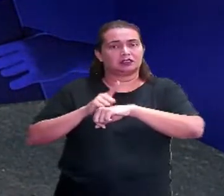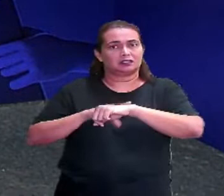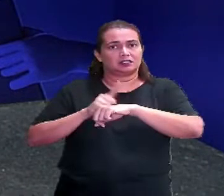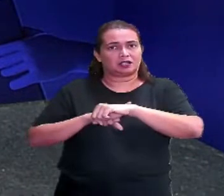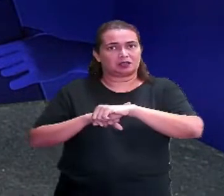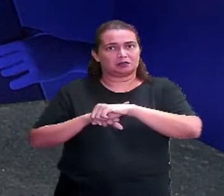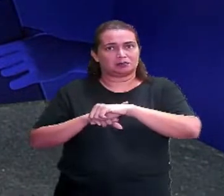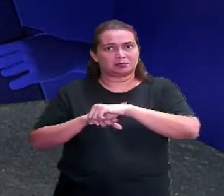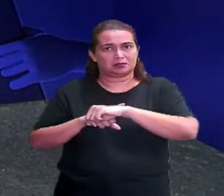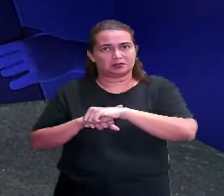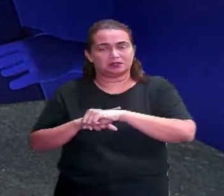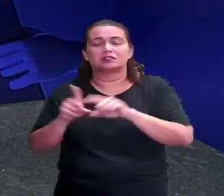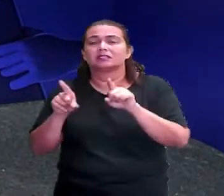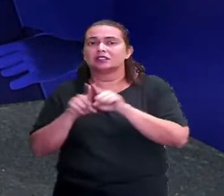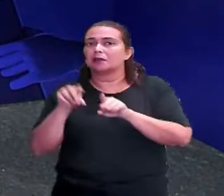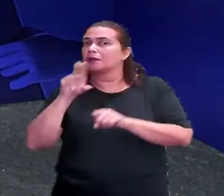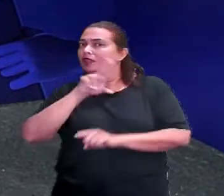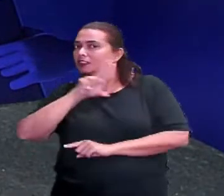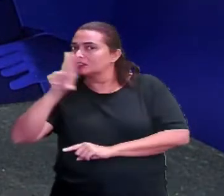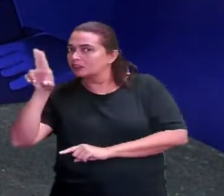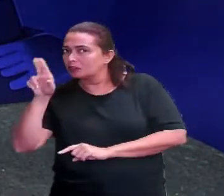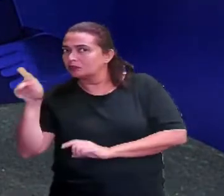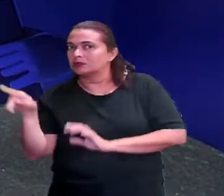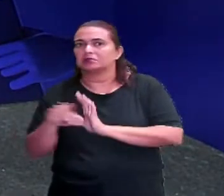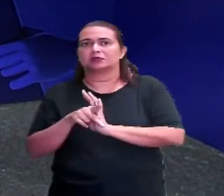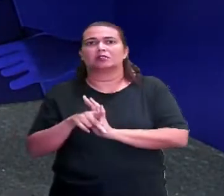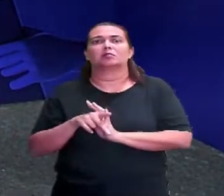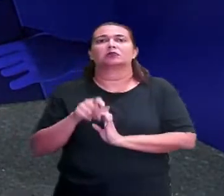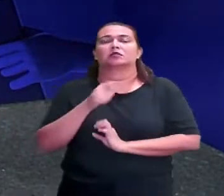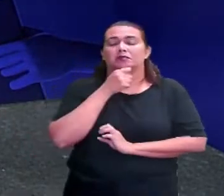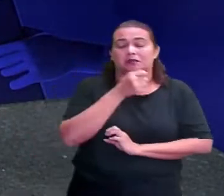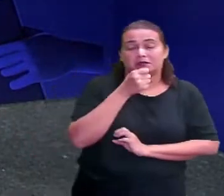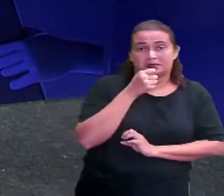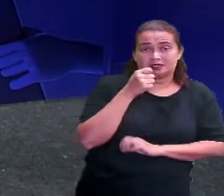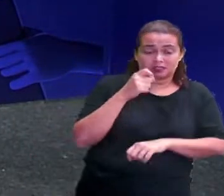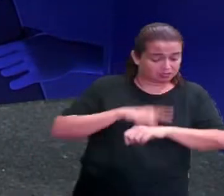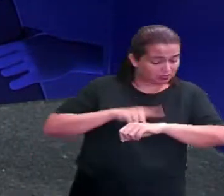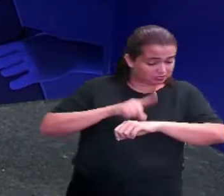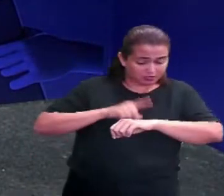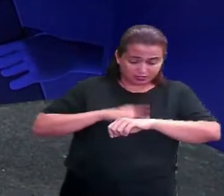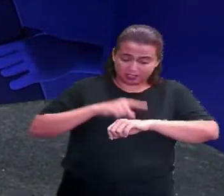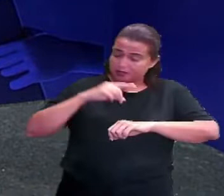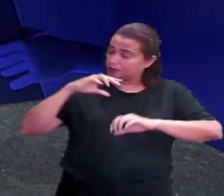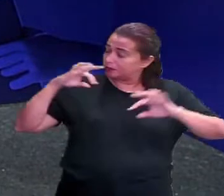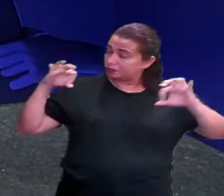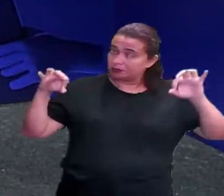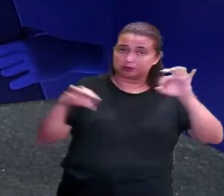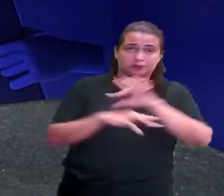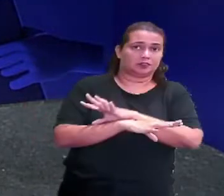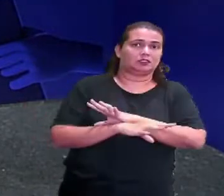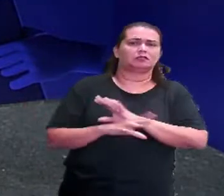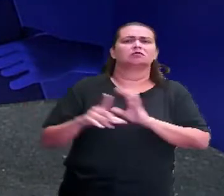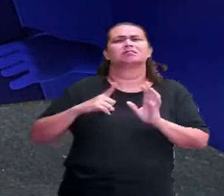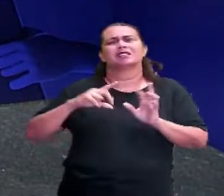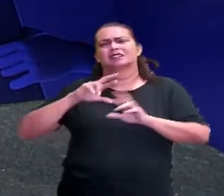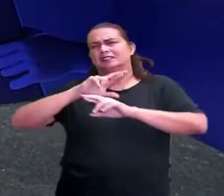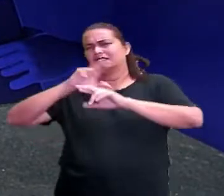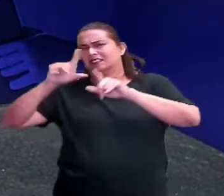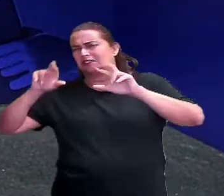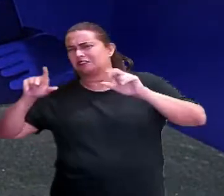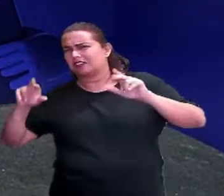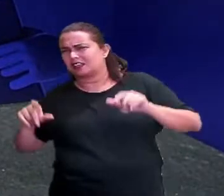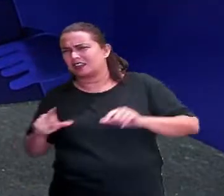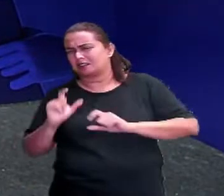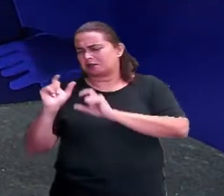matéria, para dar cabo, para finalizar determinado trabalho jornalístico e assim por diante. Nós temos o lead,